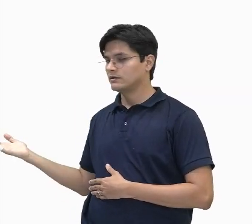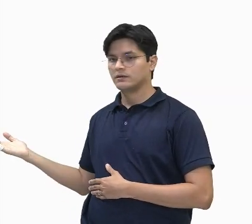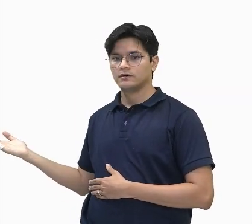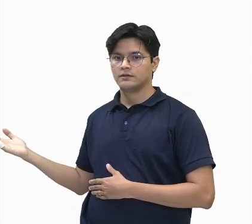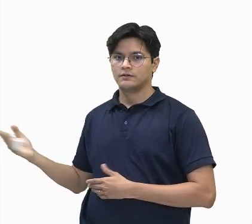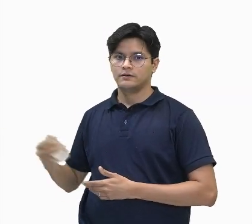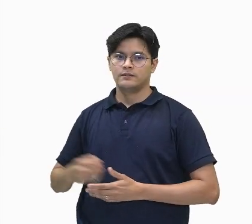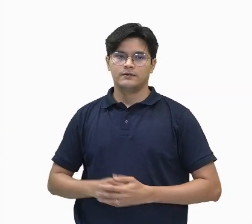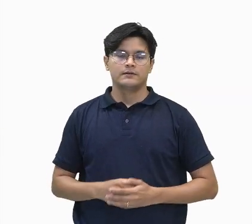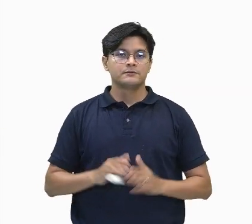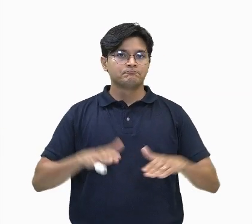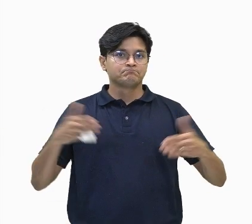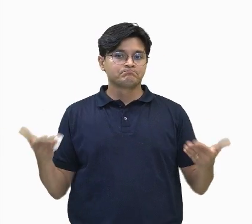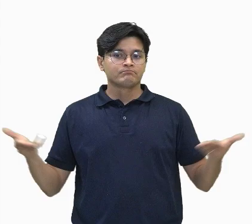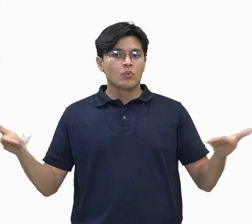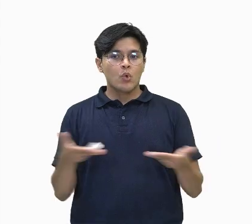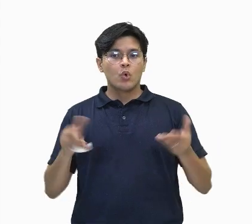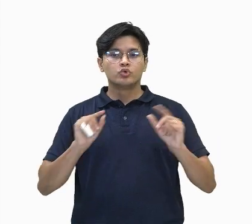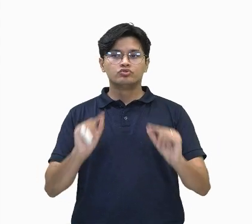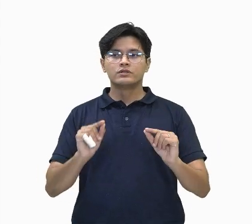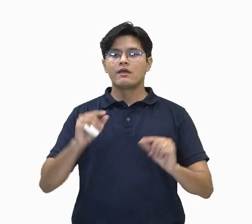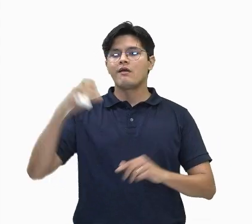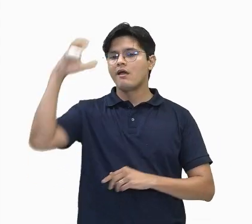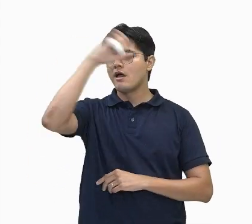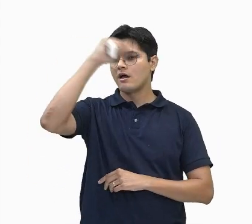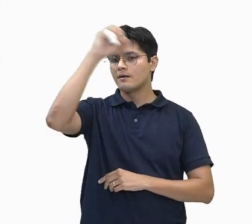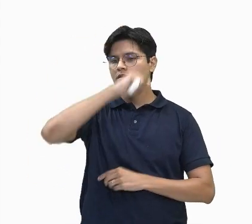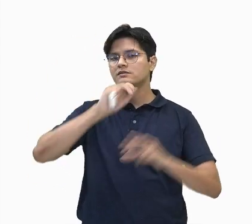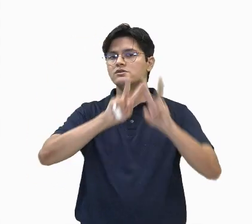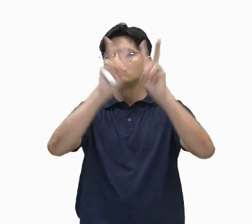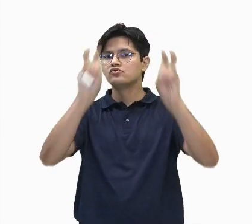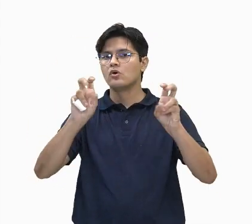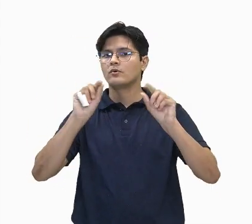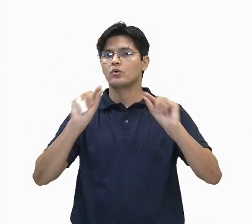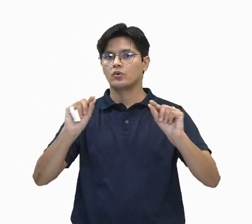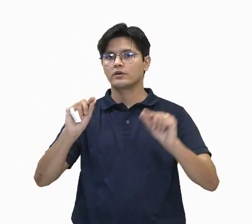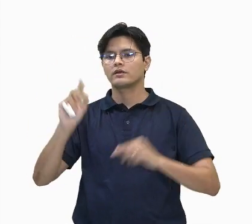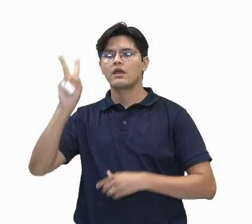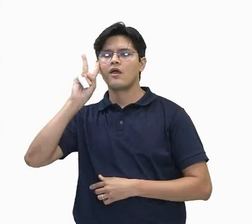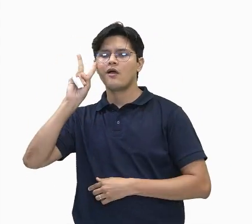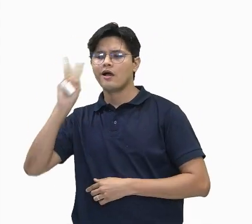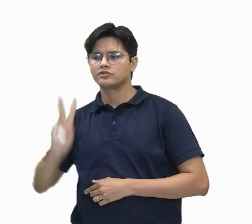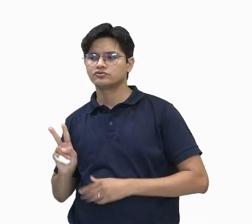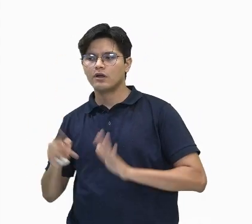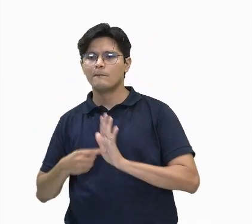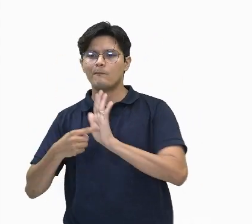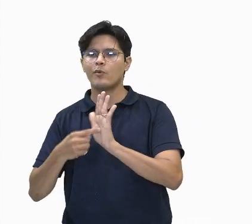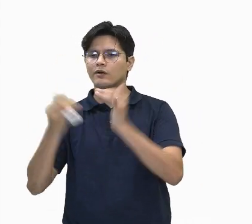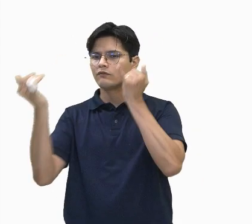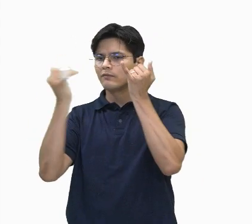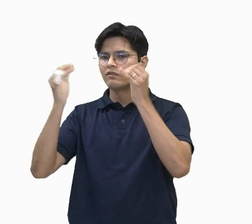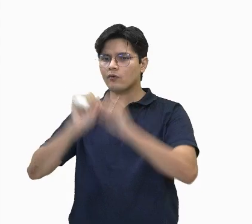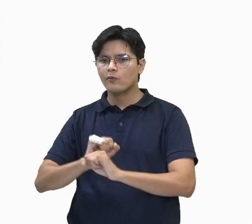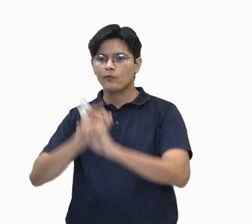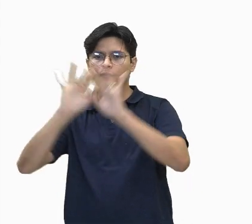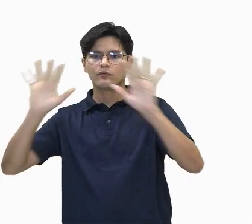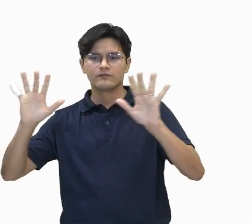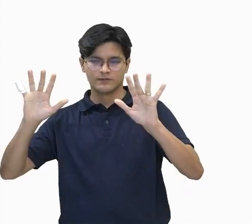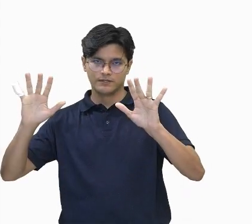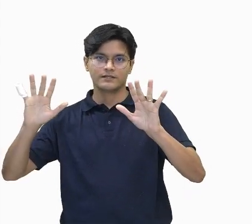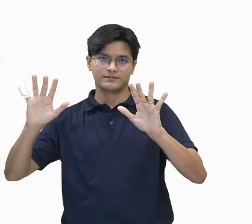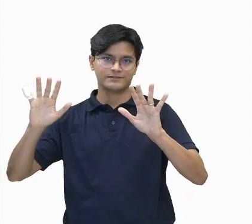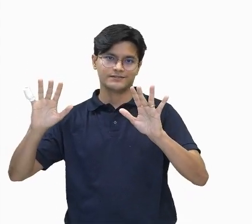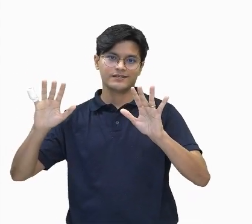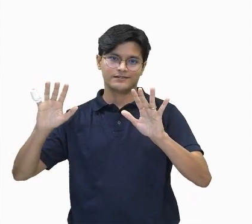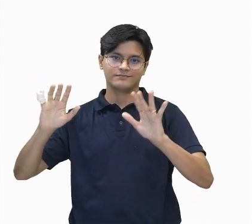Então hoje a gente vai aprender um pouquinho essa diferença entre o que a história mostra de forma clara, que são essas informações explícitas.